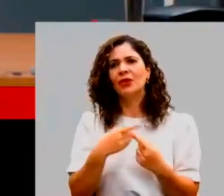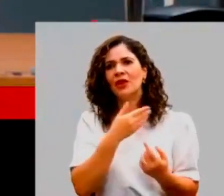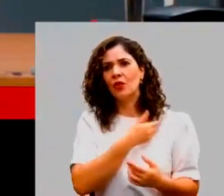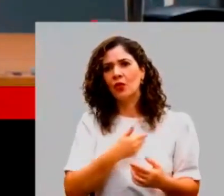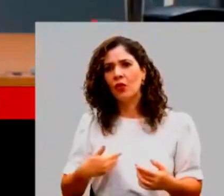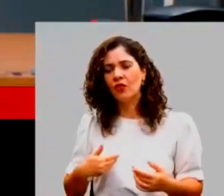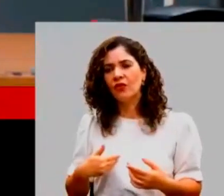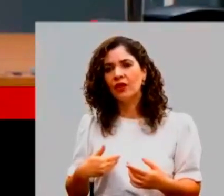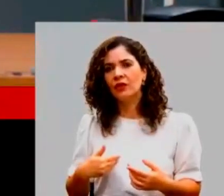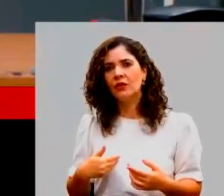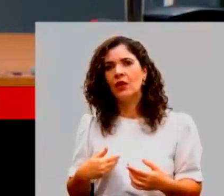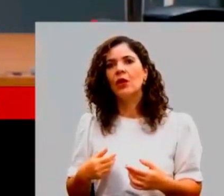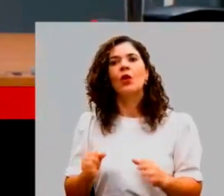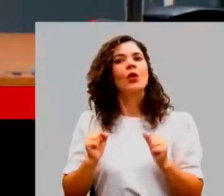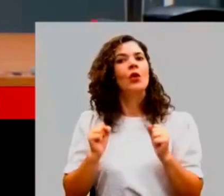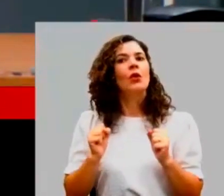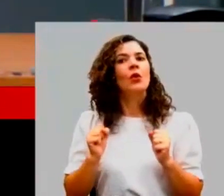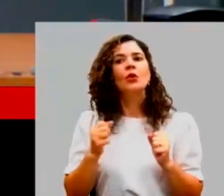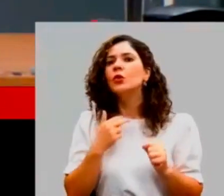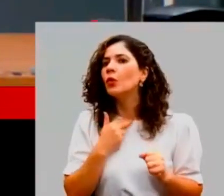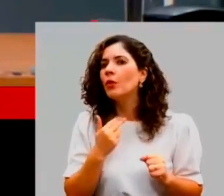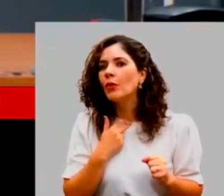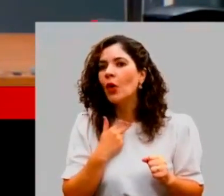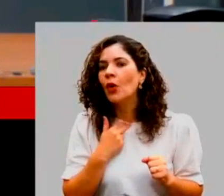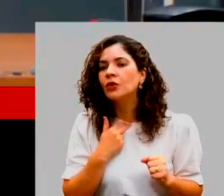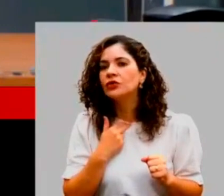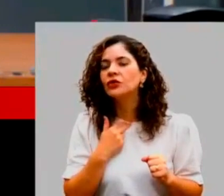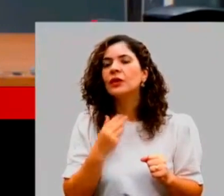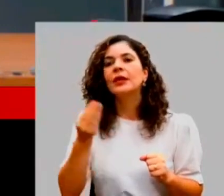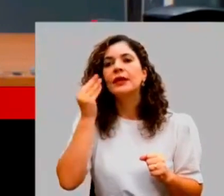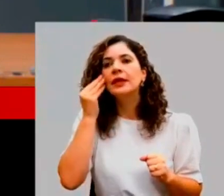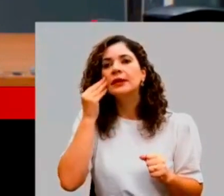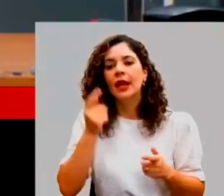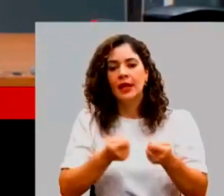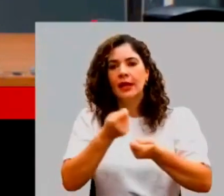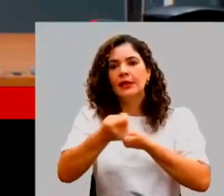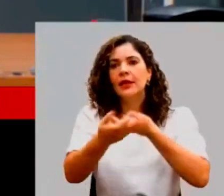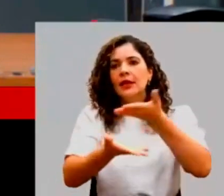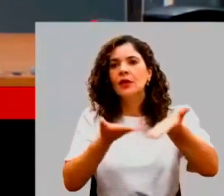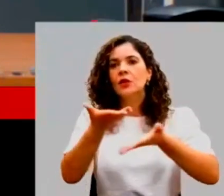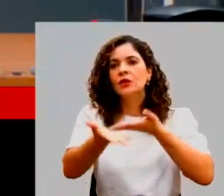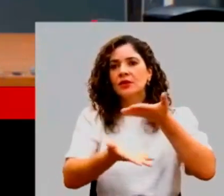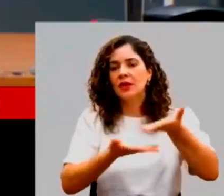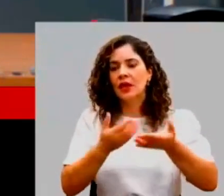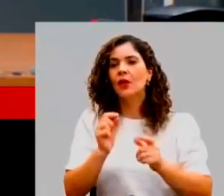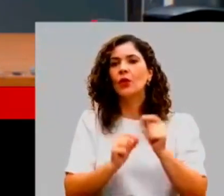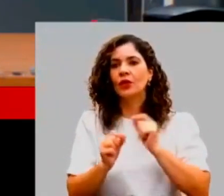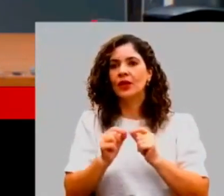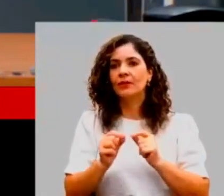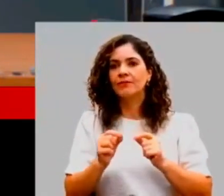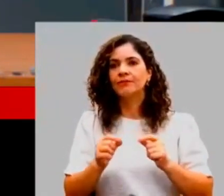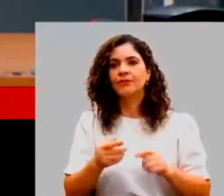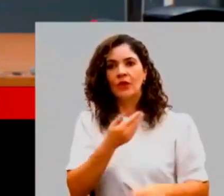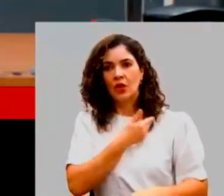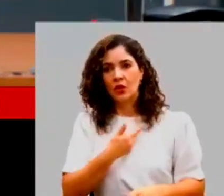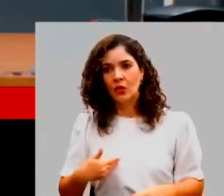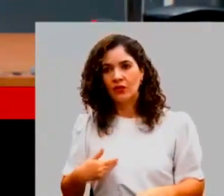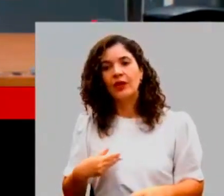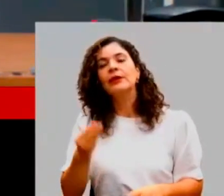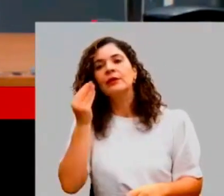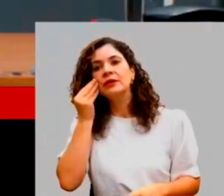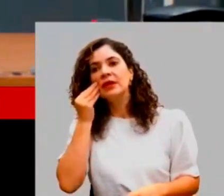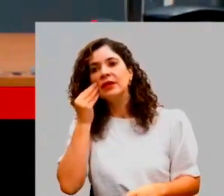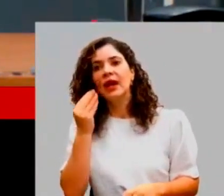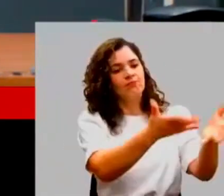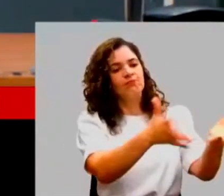uma outra porta de diálogo que é a sua disposição de investimento o governo tem disposição de investir